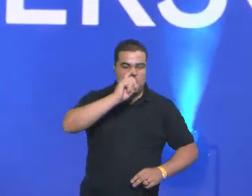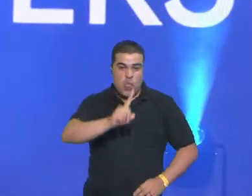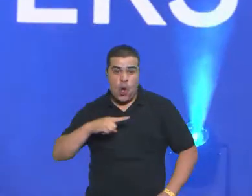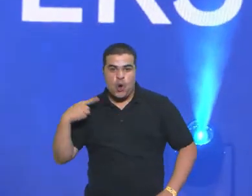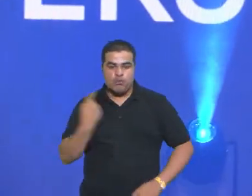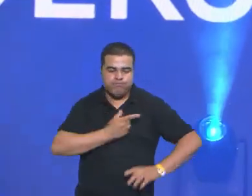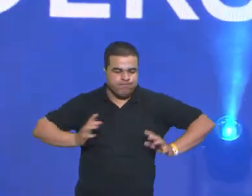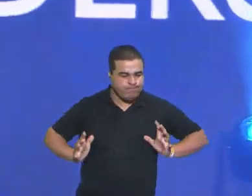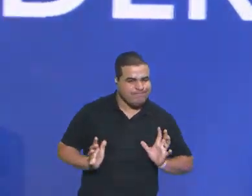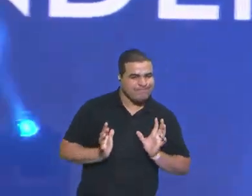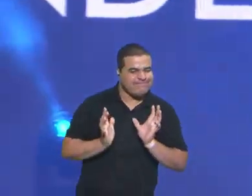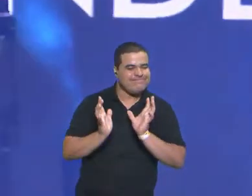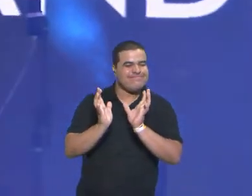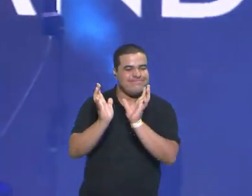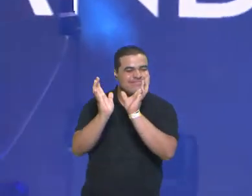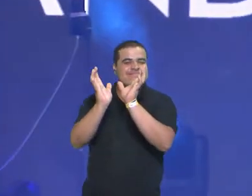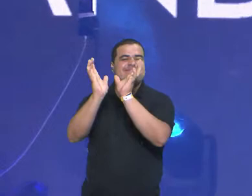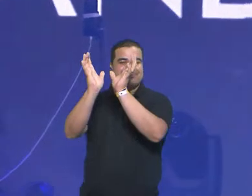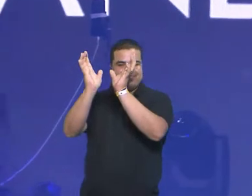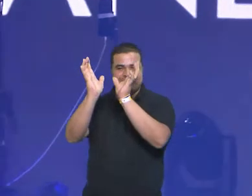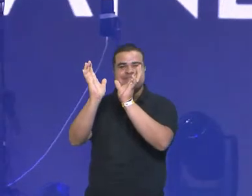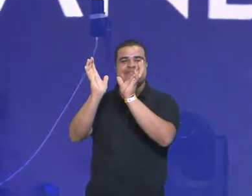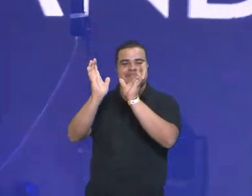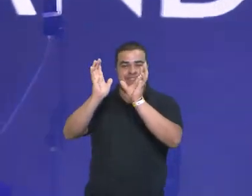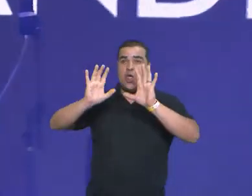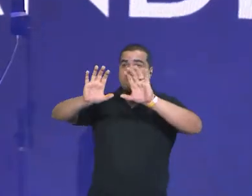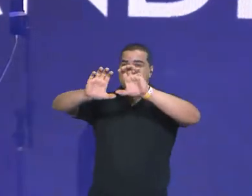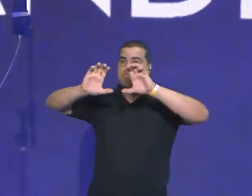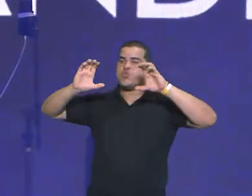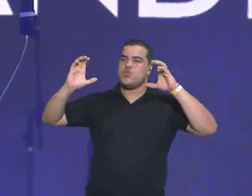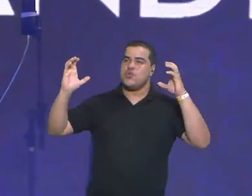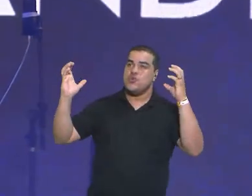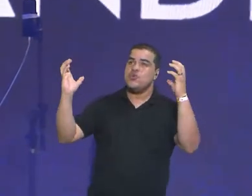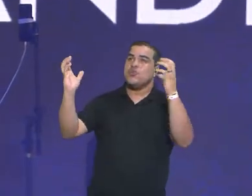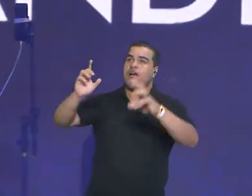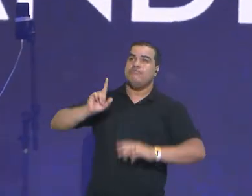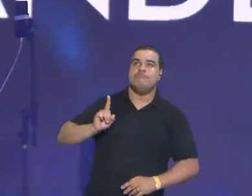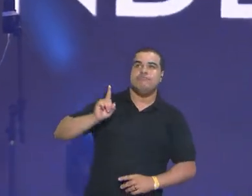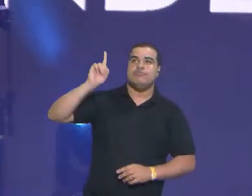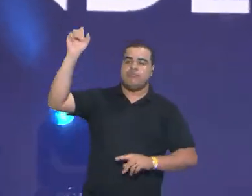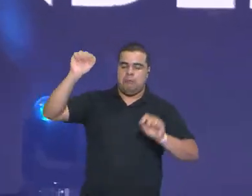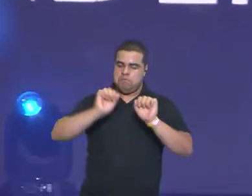será meu troféu e no coração